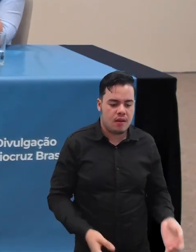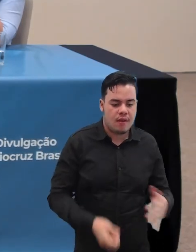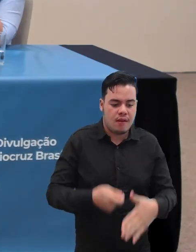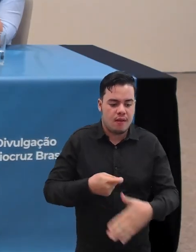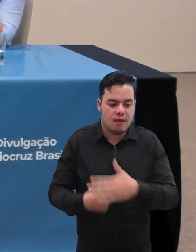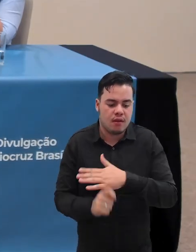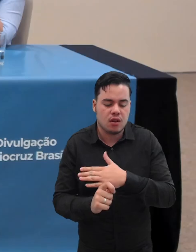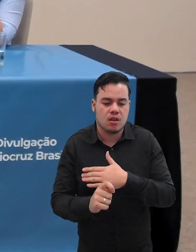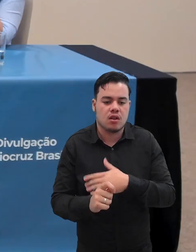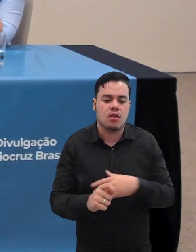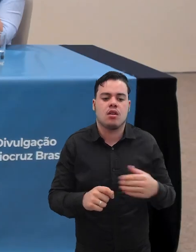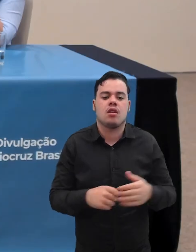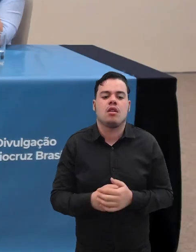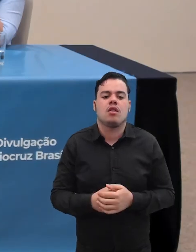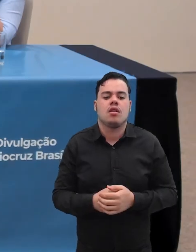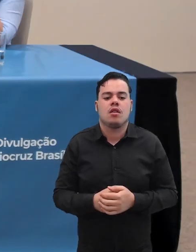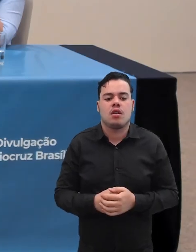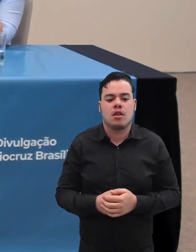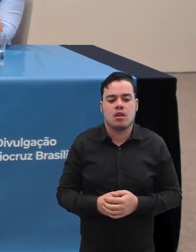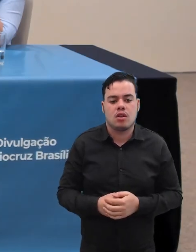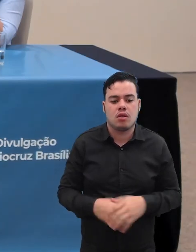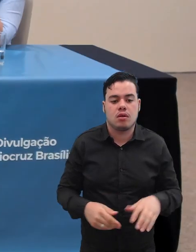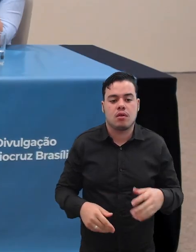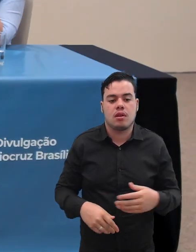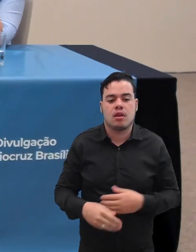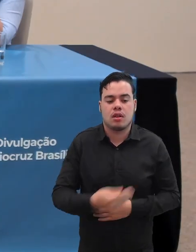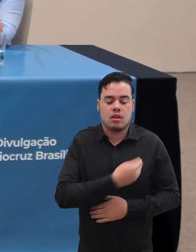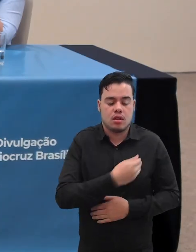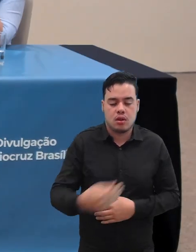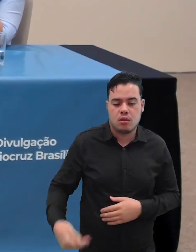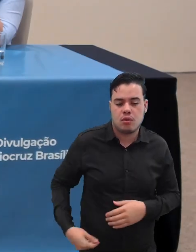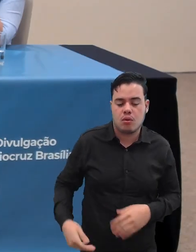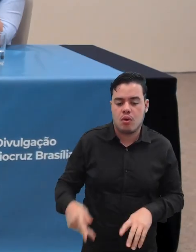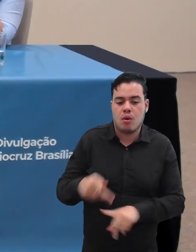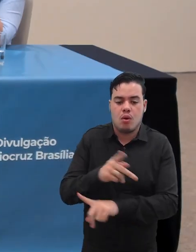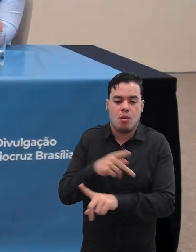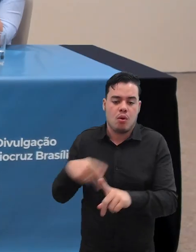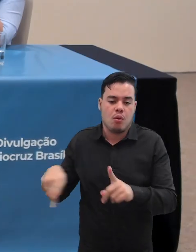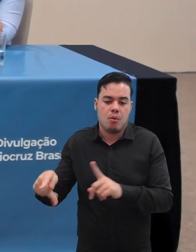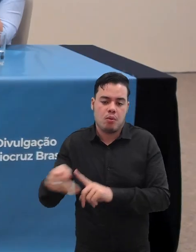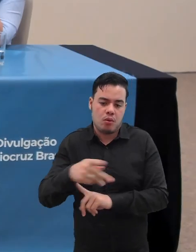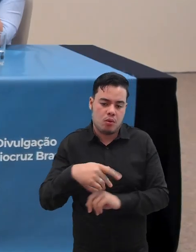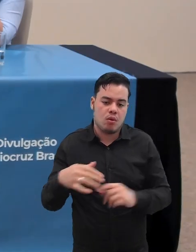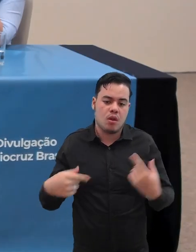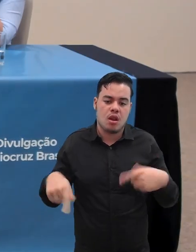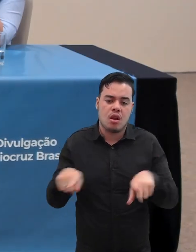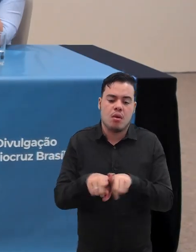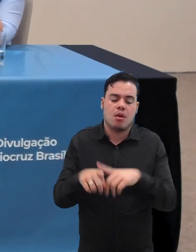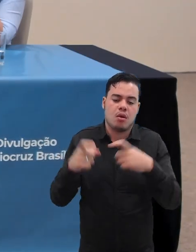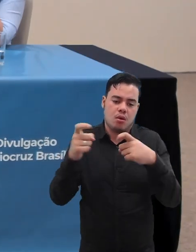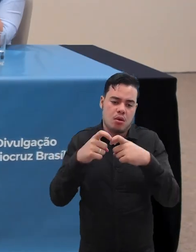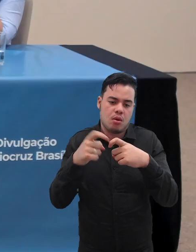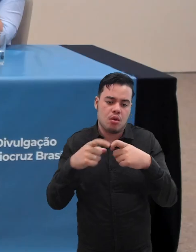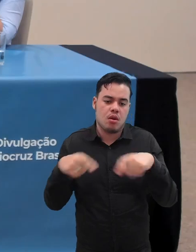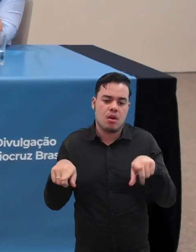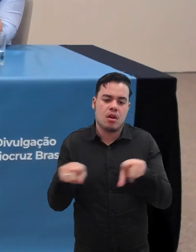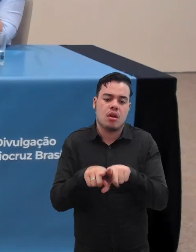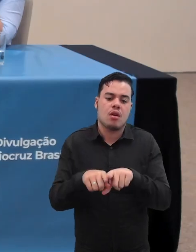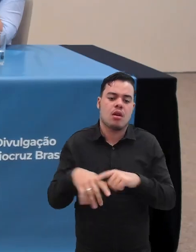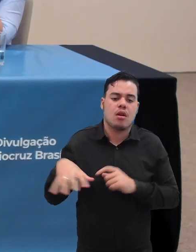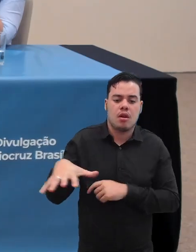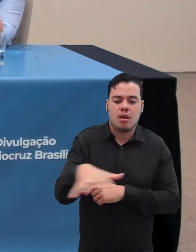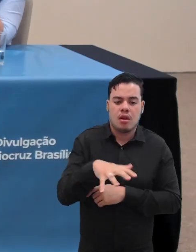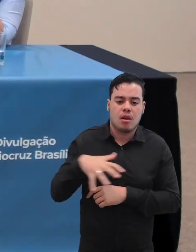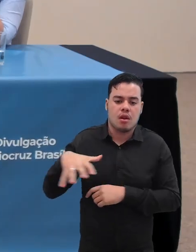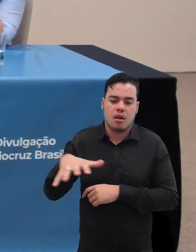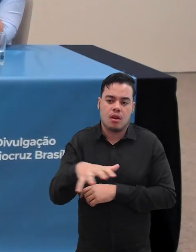para esse público, para o jornalista e também para o médico, para o profissional da saúde? Por fim, mas não menos importante, a